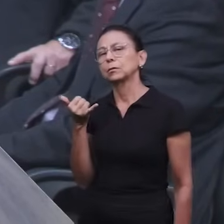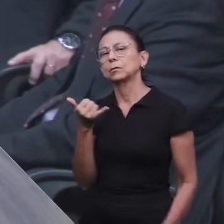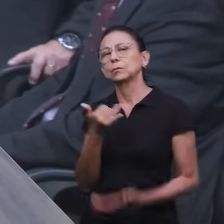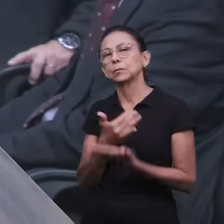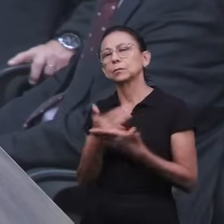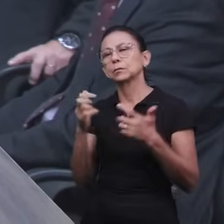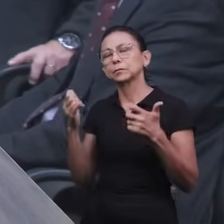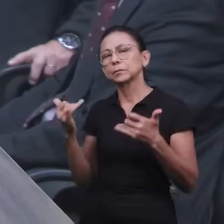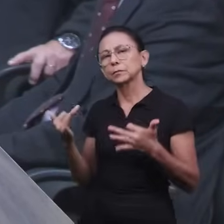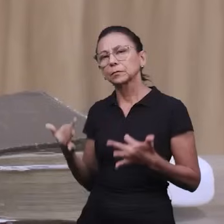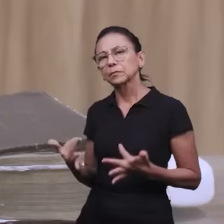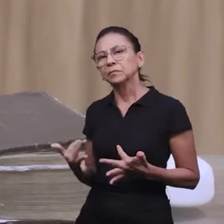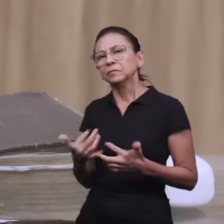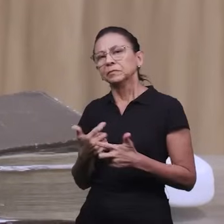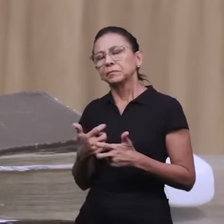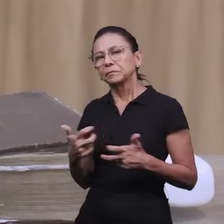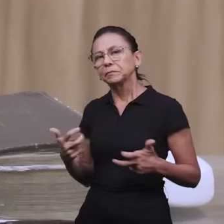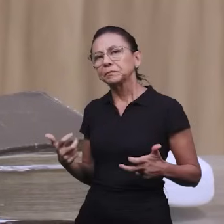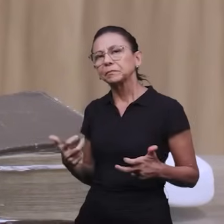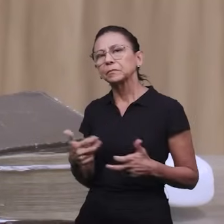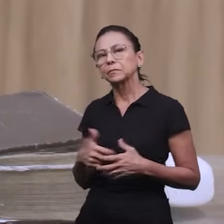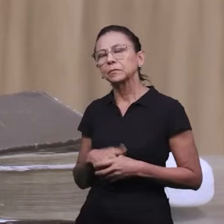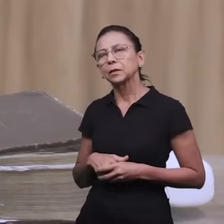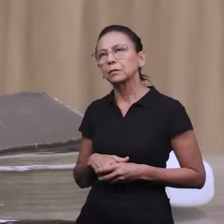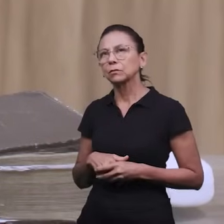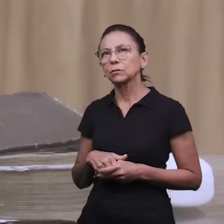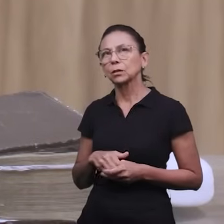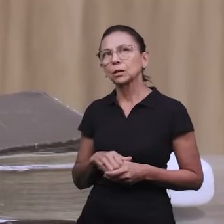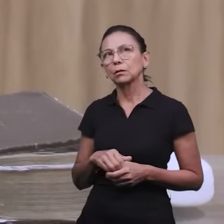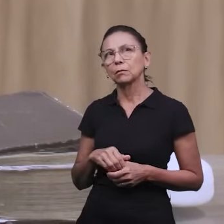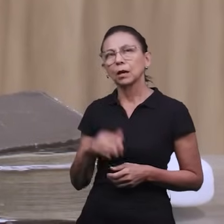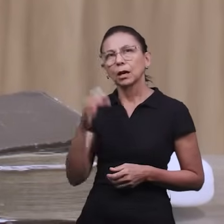as histórias. Nisso eu fiquei acho que uma meia hora